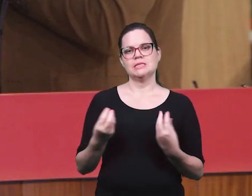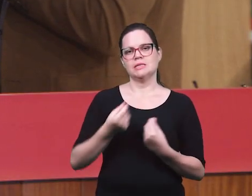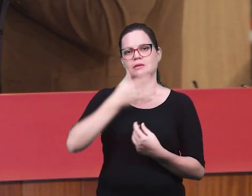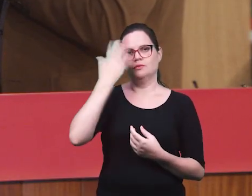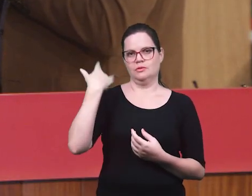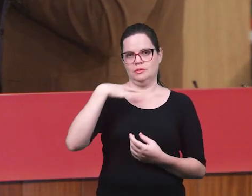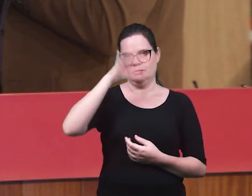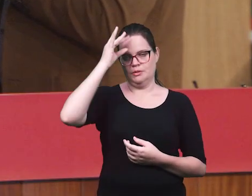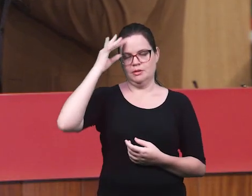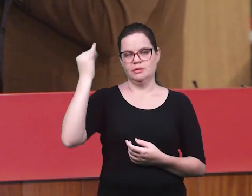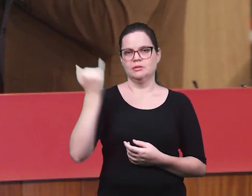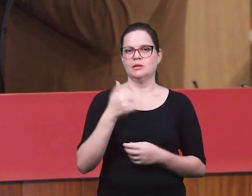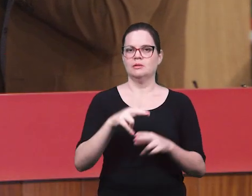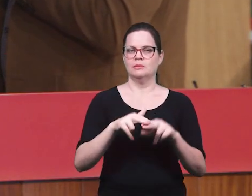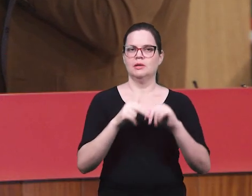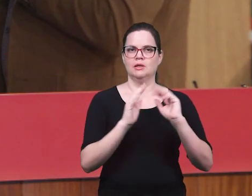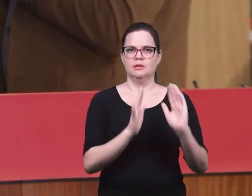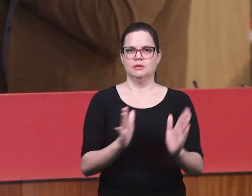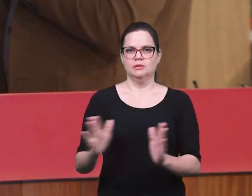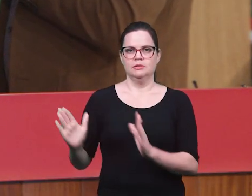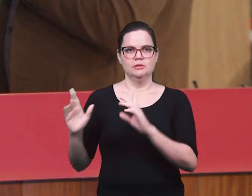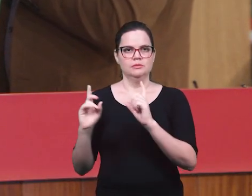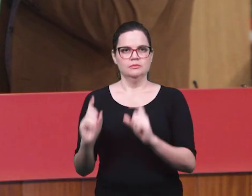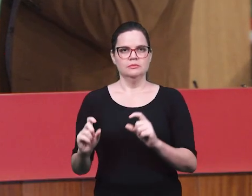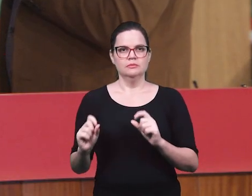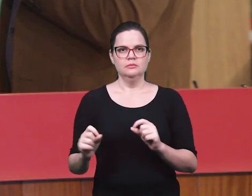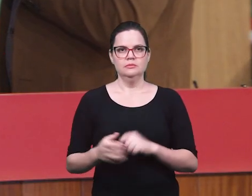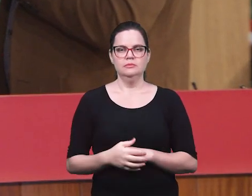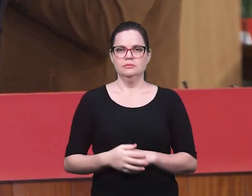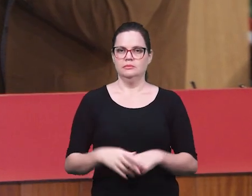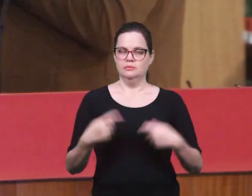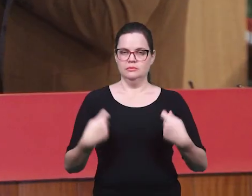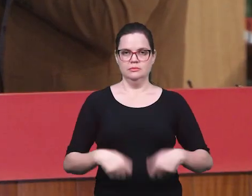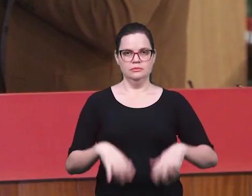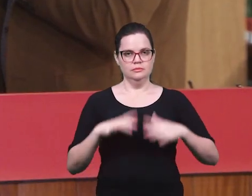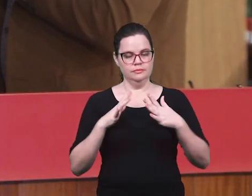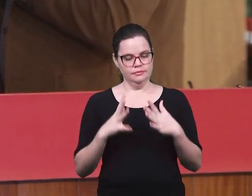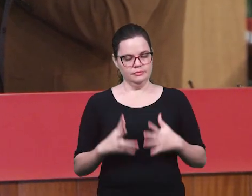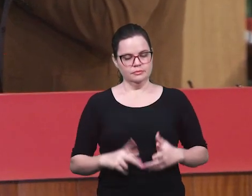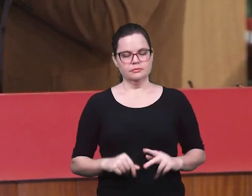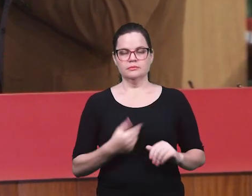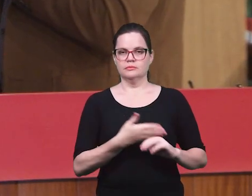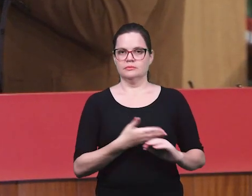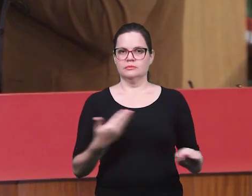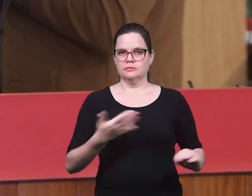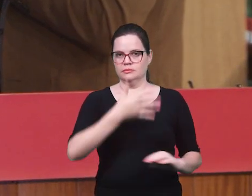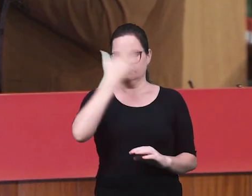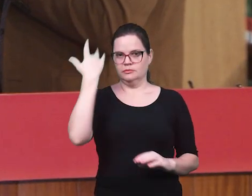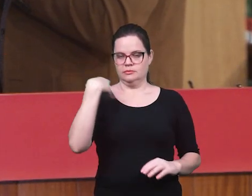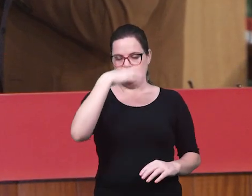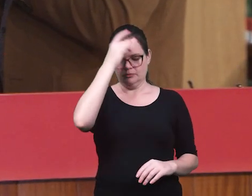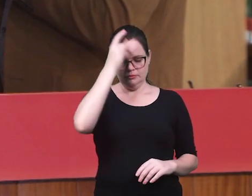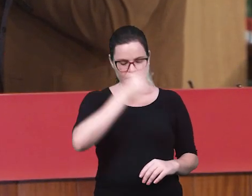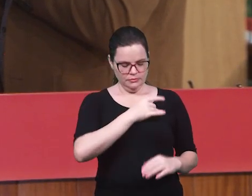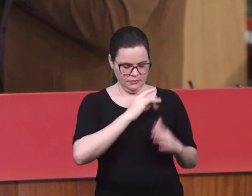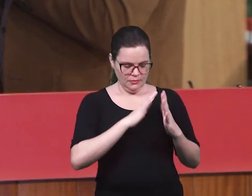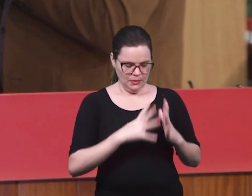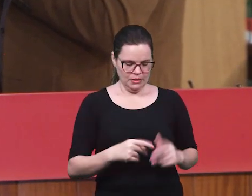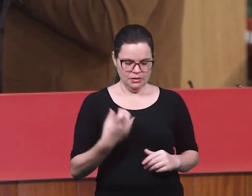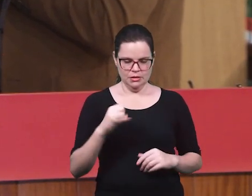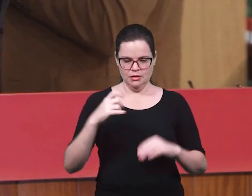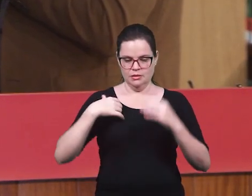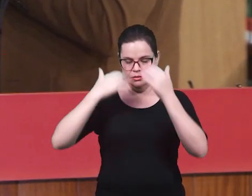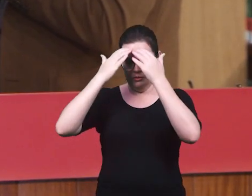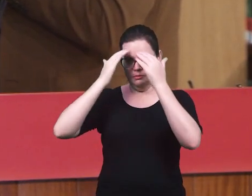salvação, o processo, pastor, ele é em santificação do Espírito. Quando nós obedecemos, quando o governo